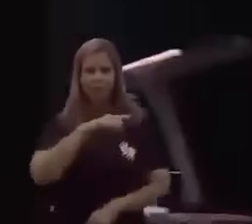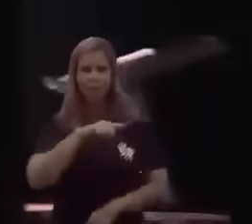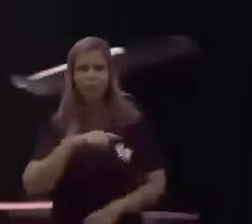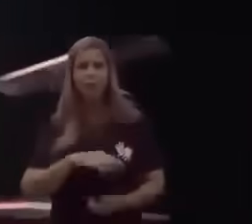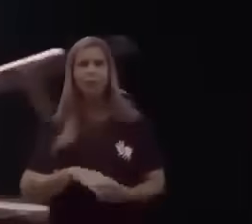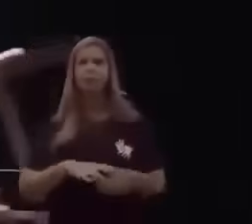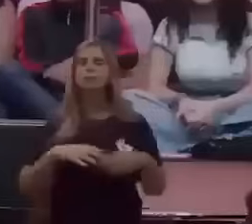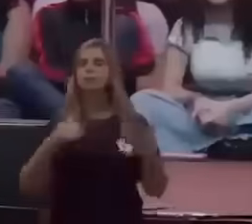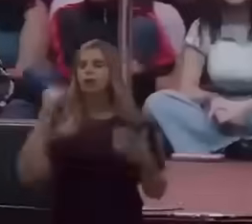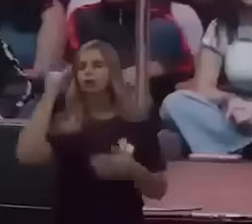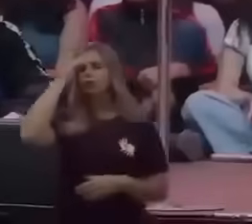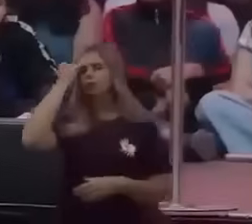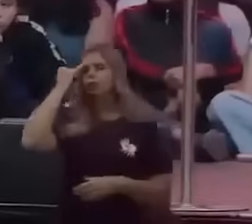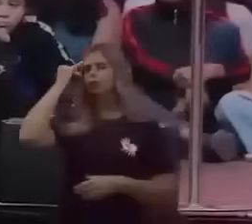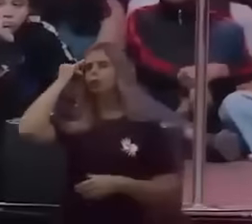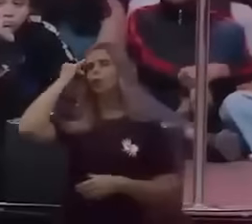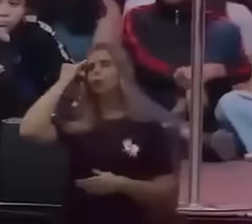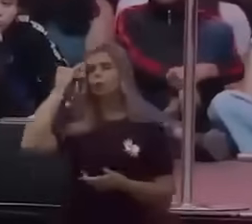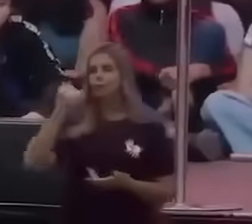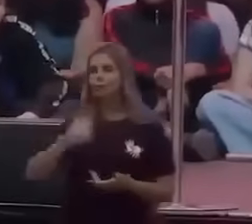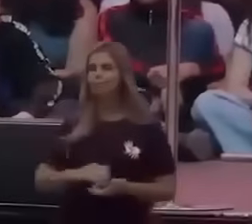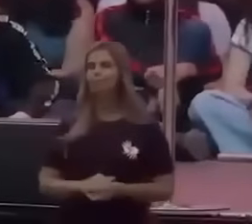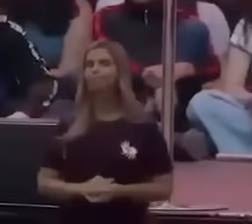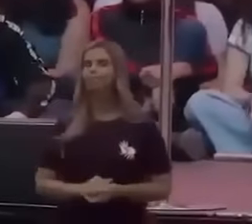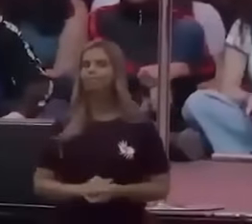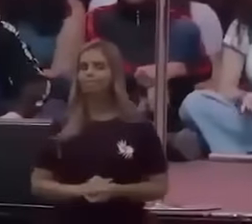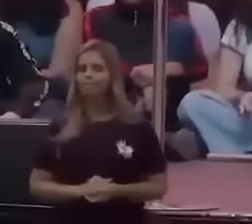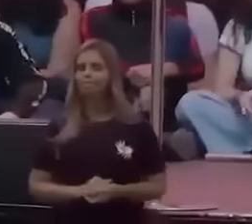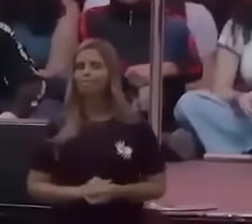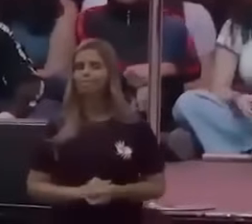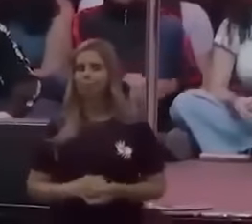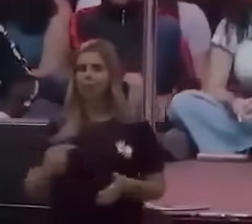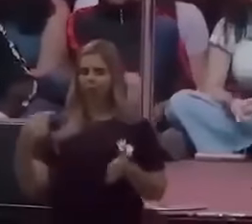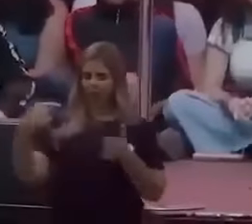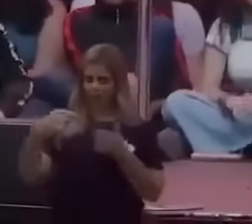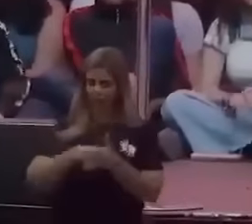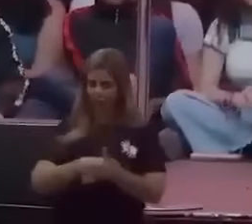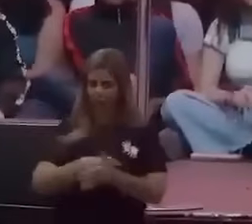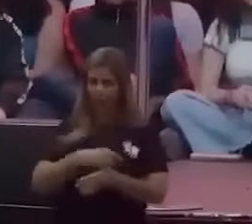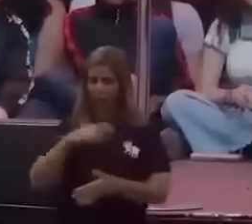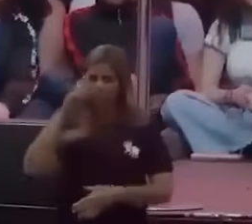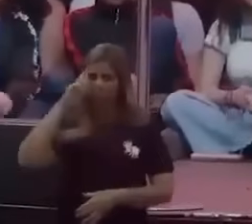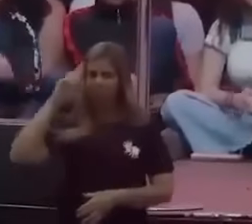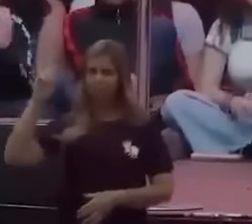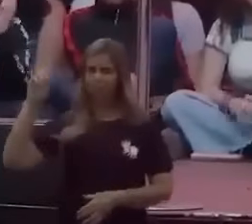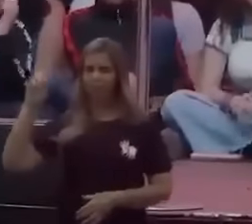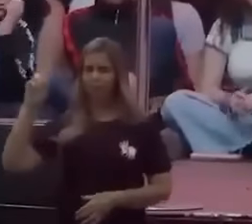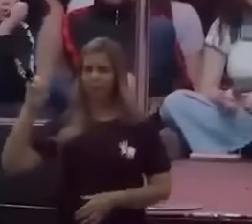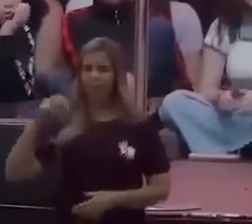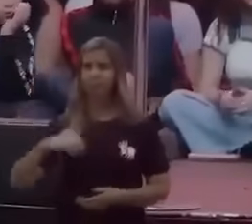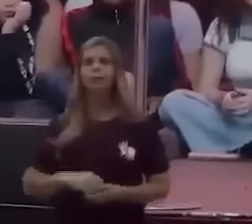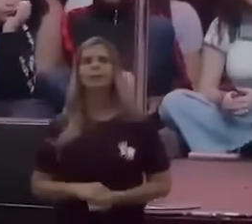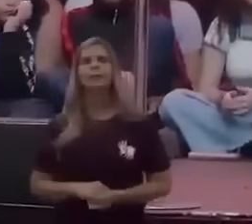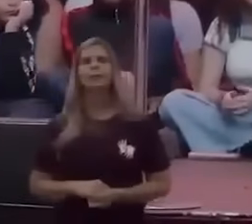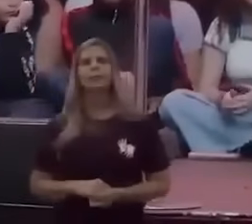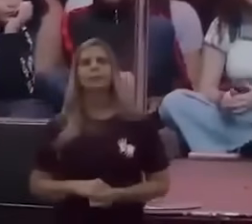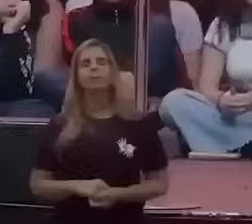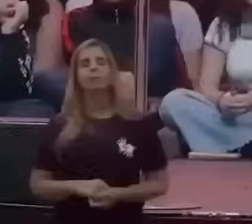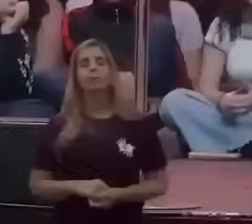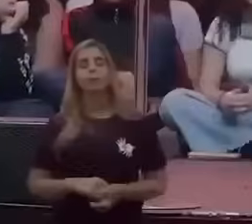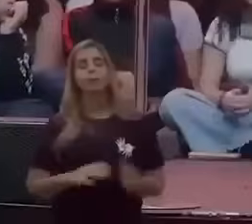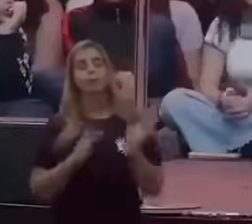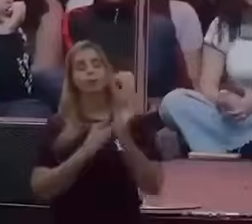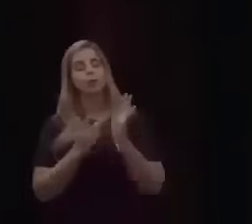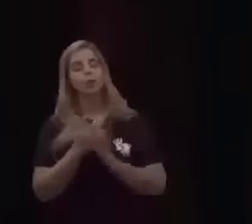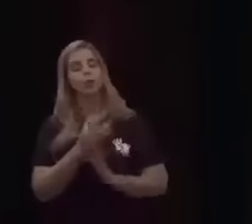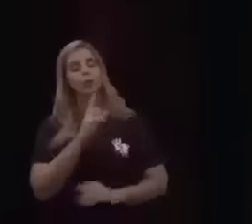até o Judas Iscariotes hipocritamente pergunta: porventura sou eu, Senhor? E Jesus responde: tu dizes.